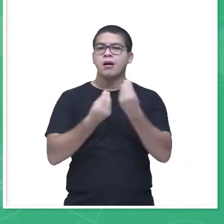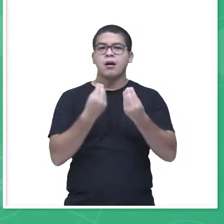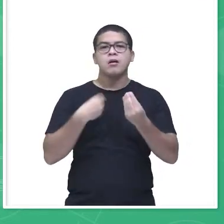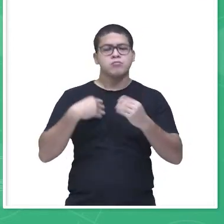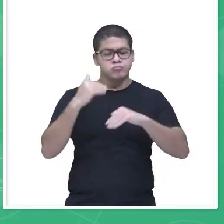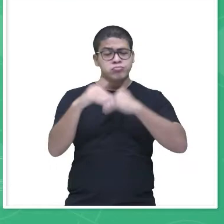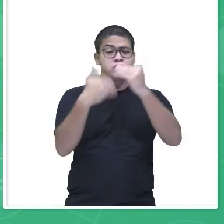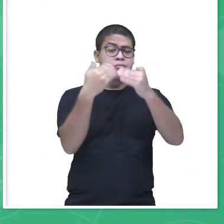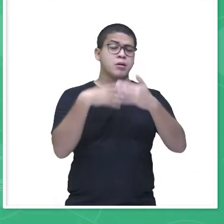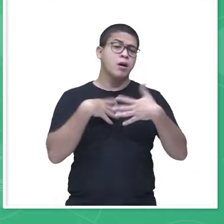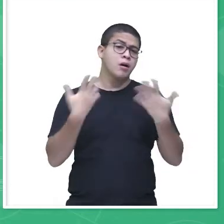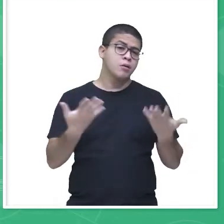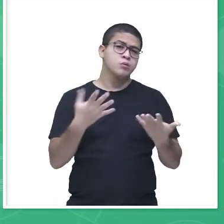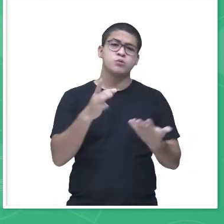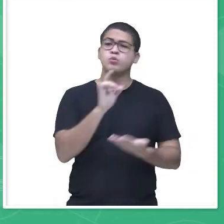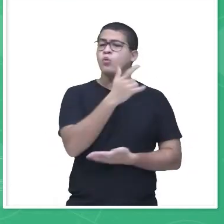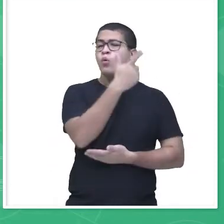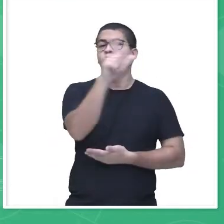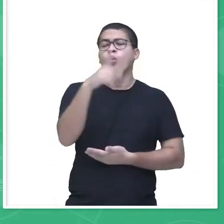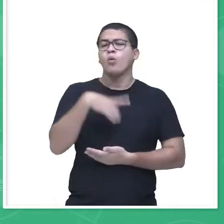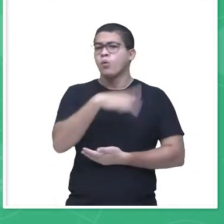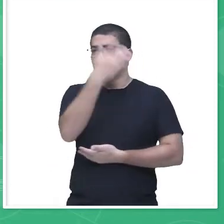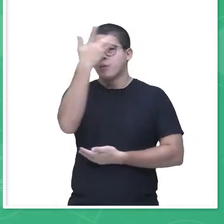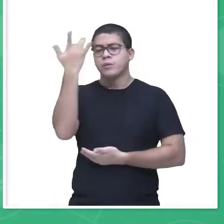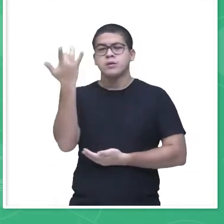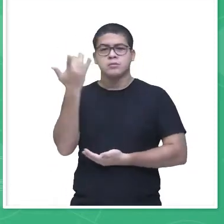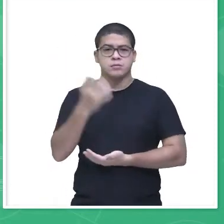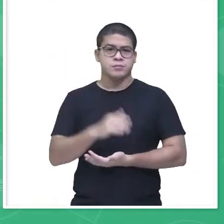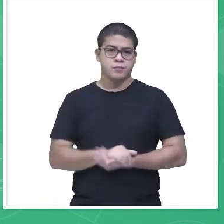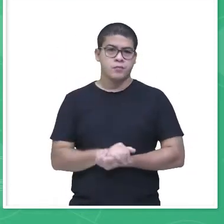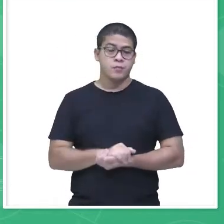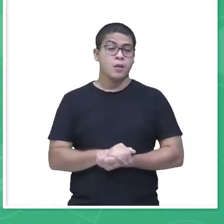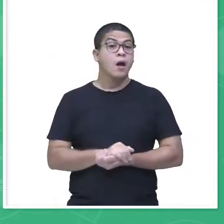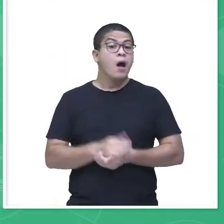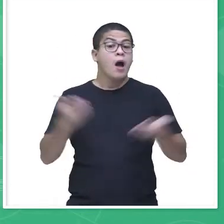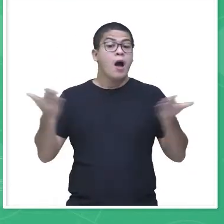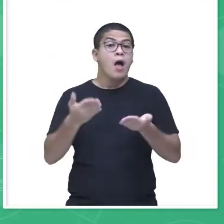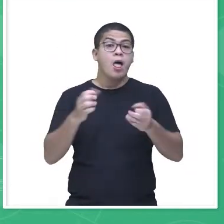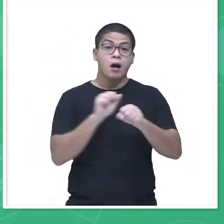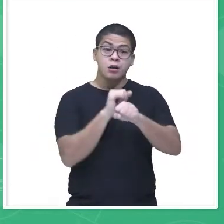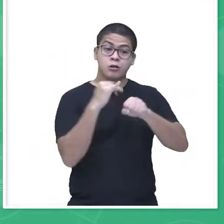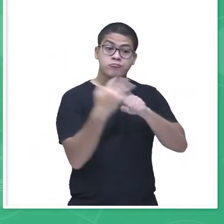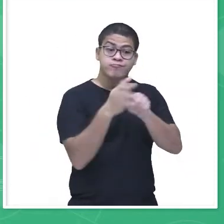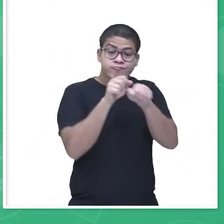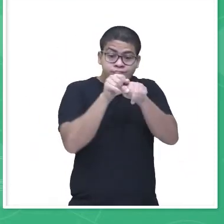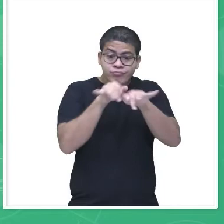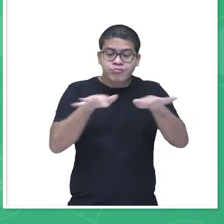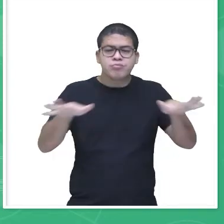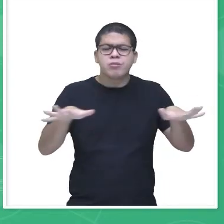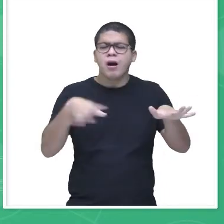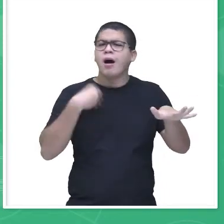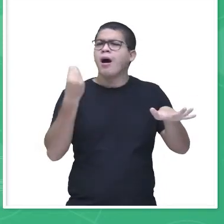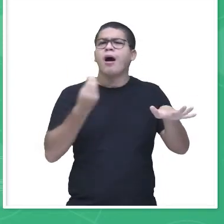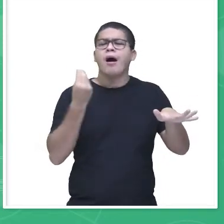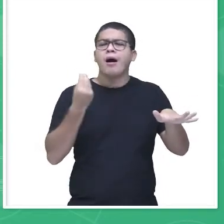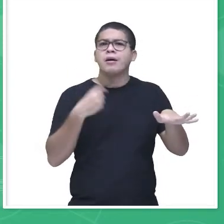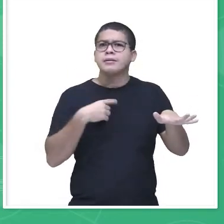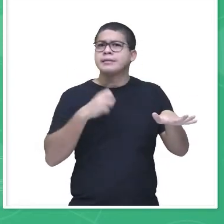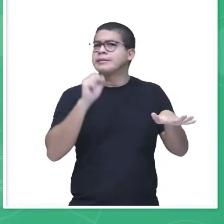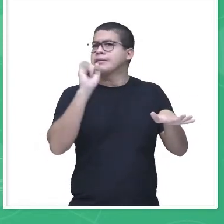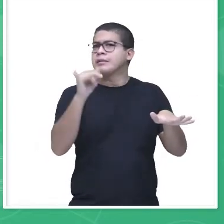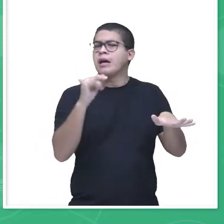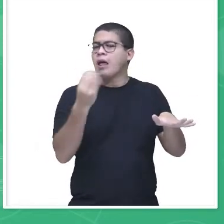dos outros. É só a gente ver o caso que estamos vivendo agora da pandemia da Covid, né? Quem não tem